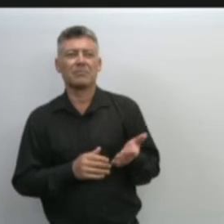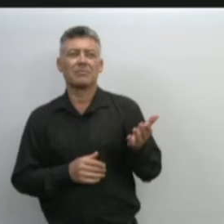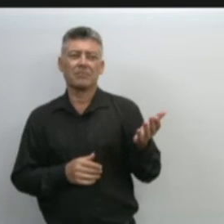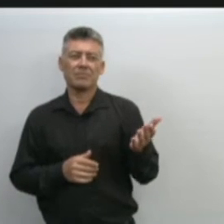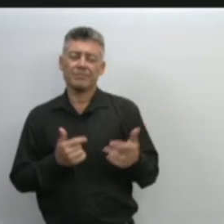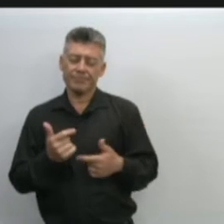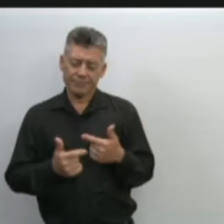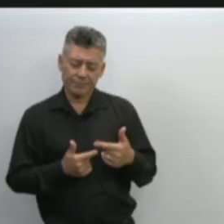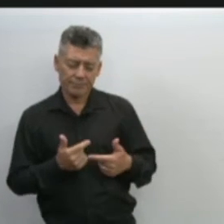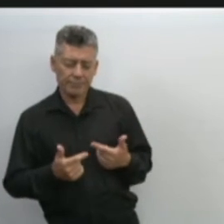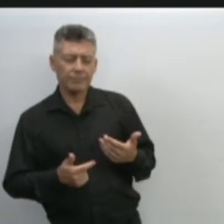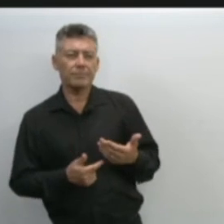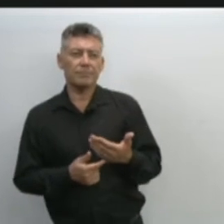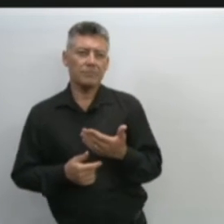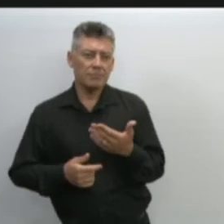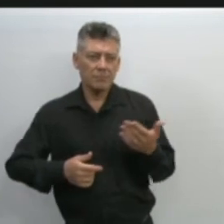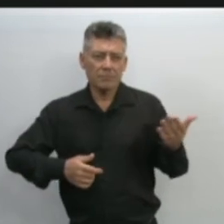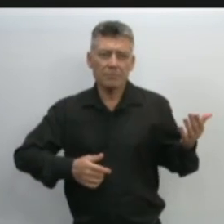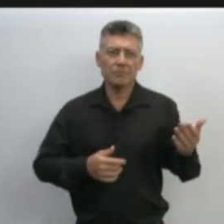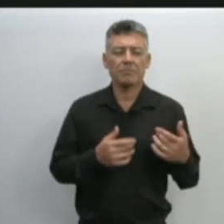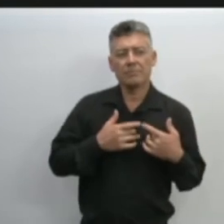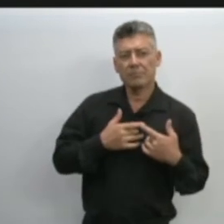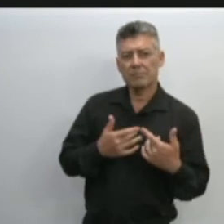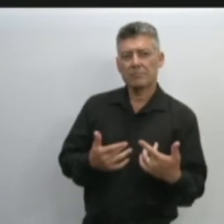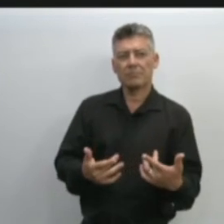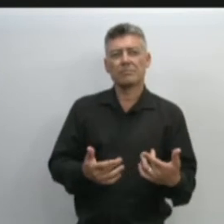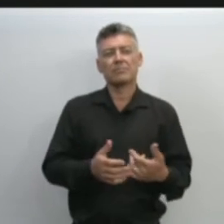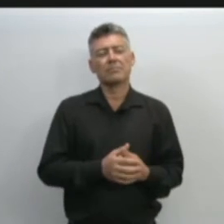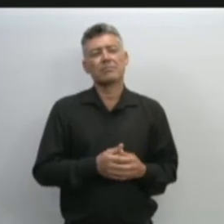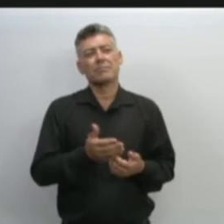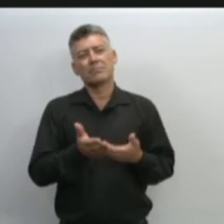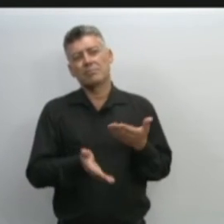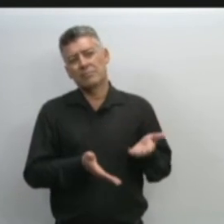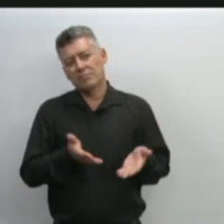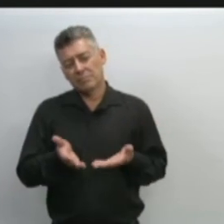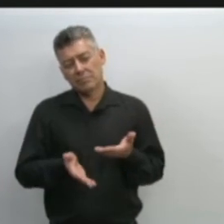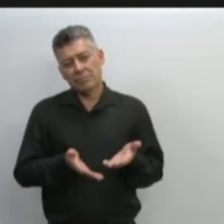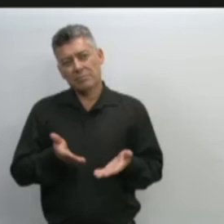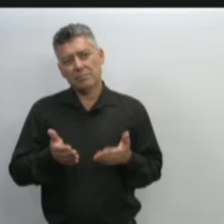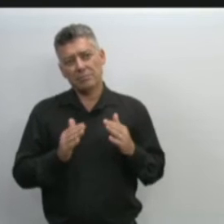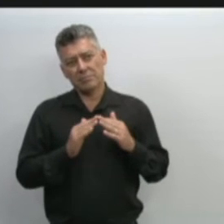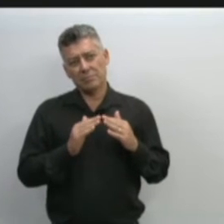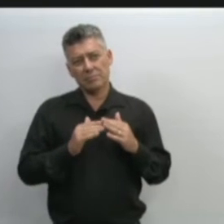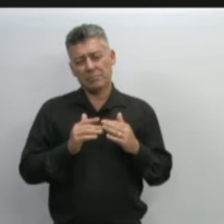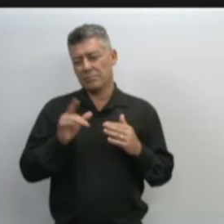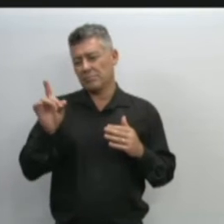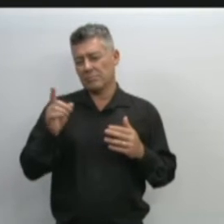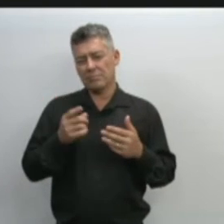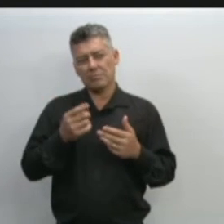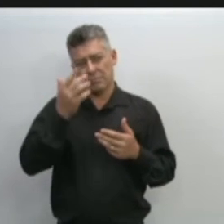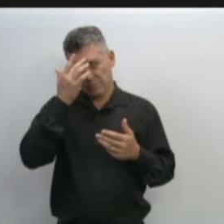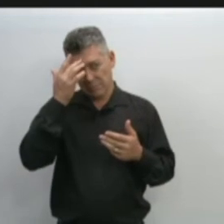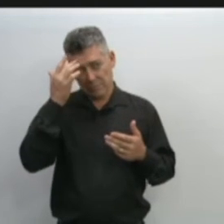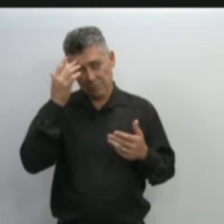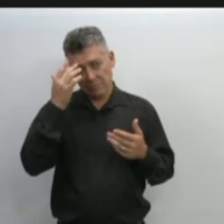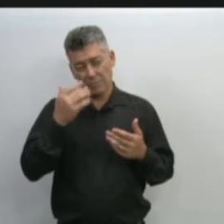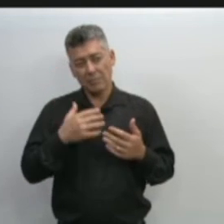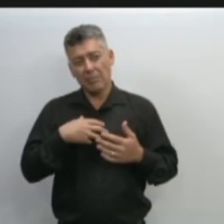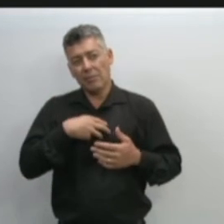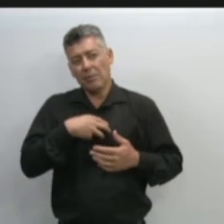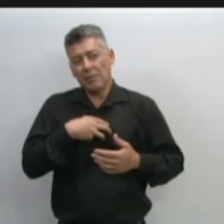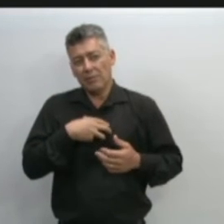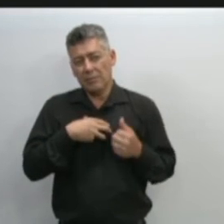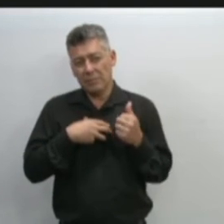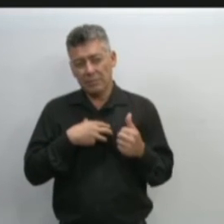essas trabalhadoras que se dedicam, né, a cuidar, né, das casas de outras pessoas para ter um bem-estar.